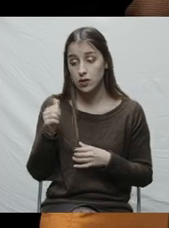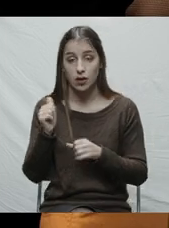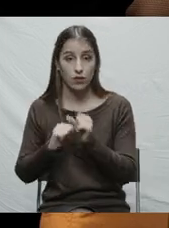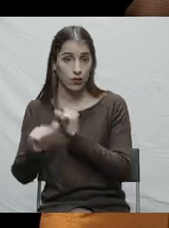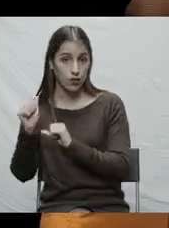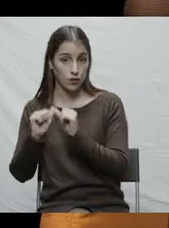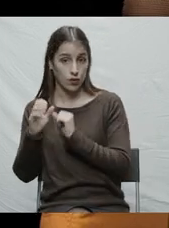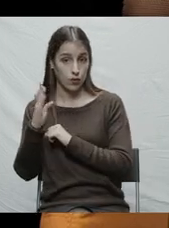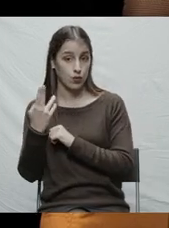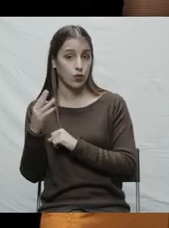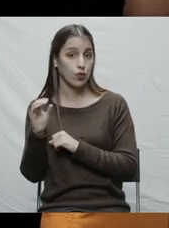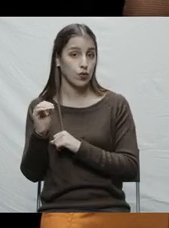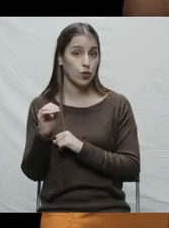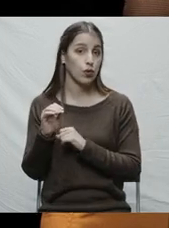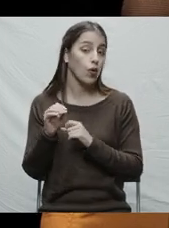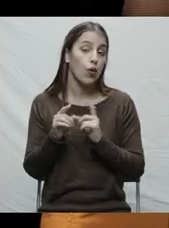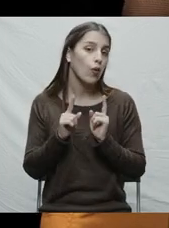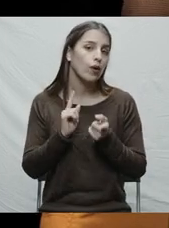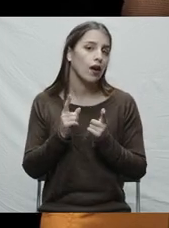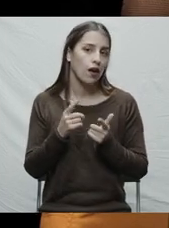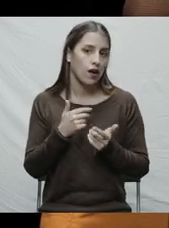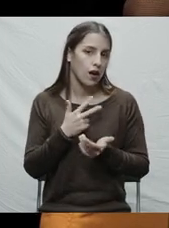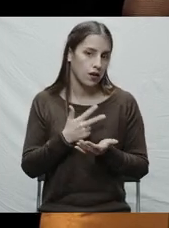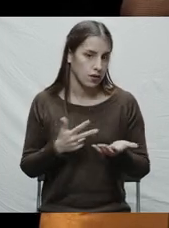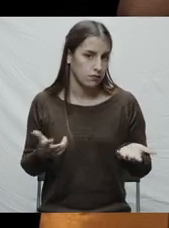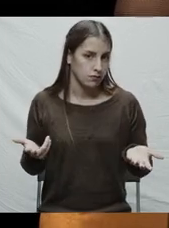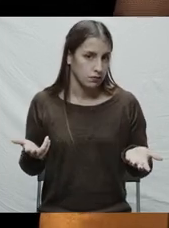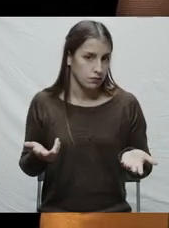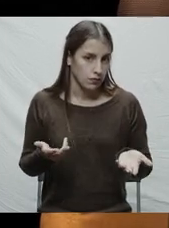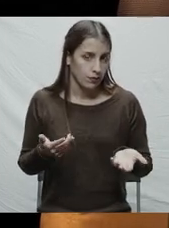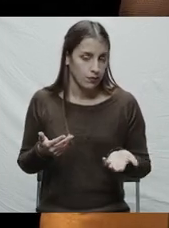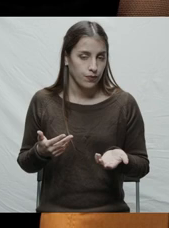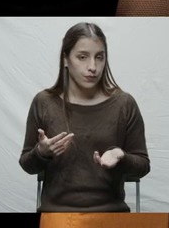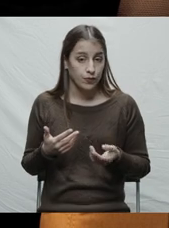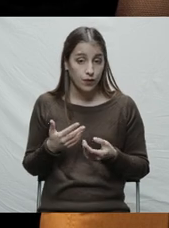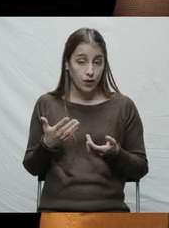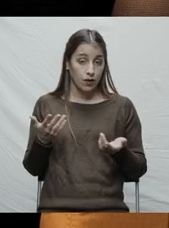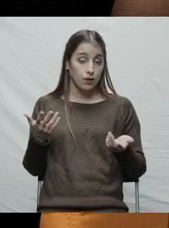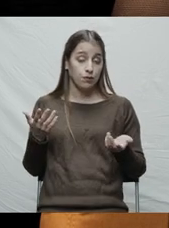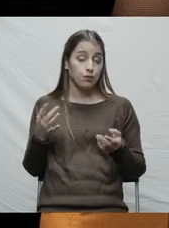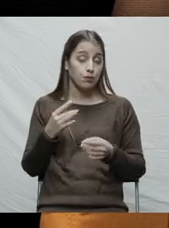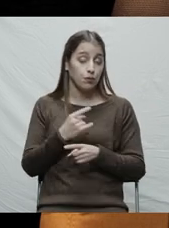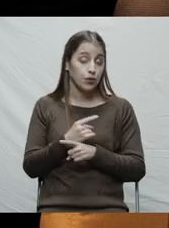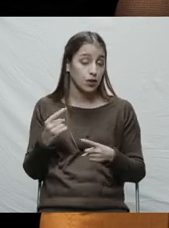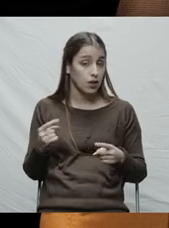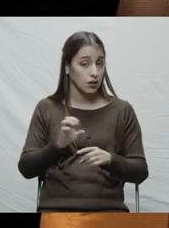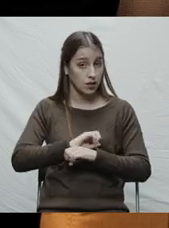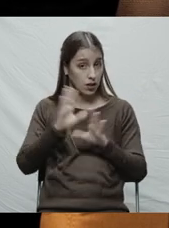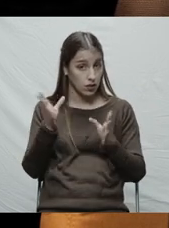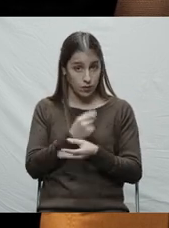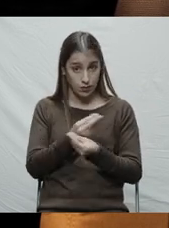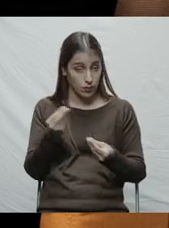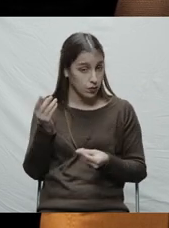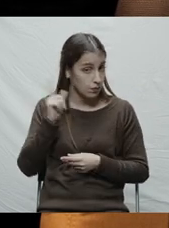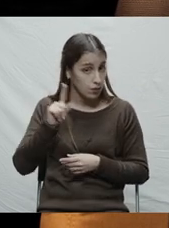bocadinho à questão do que é, o que é a arte. Não é? Porque... Sim, claro que é a grande pergunta para, claro que para muitos. É muito importante